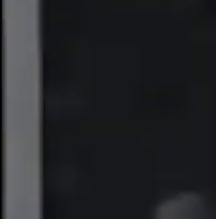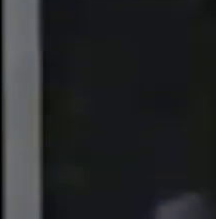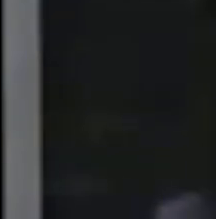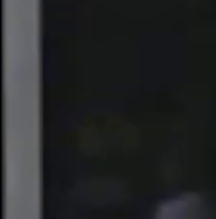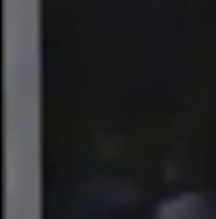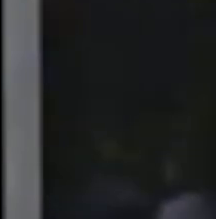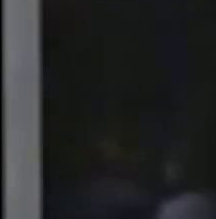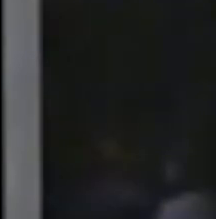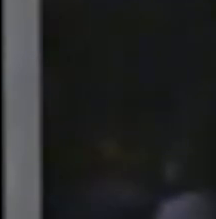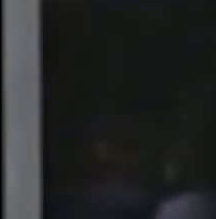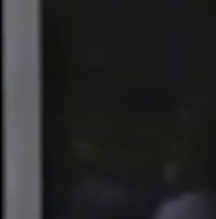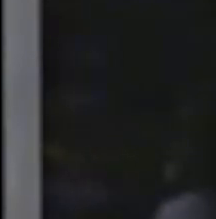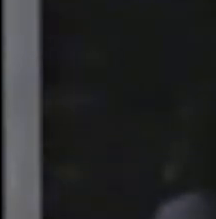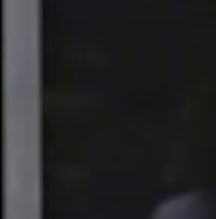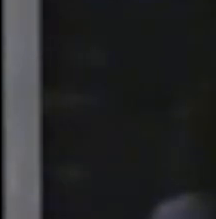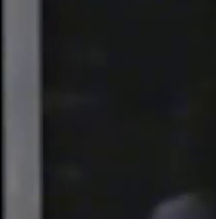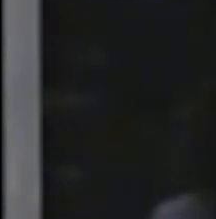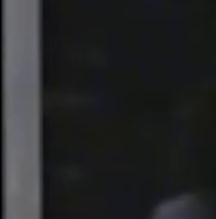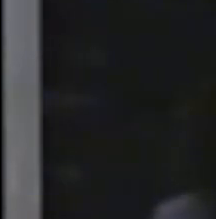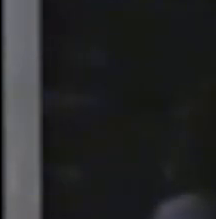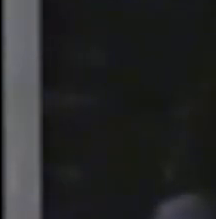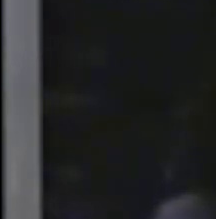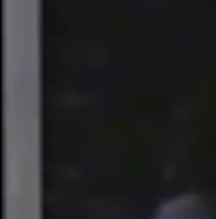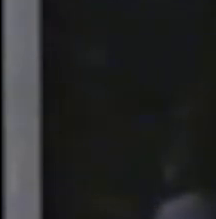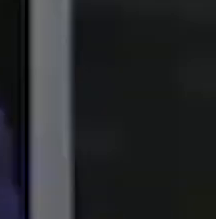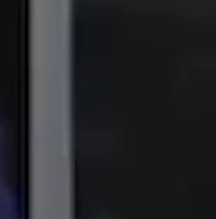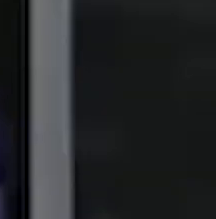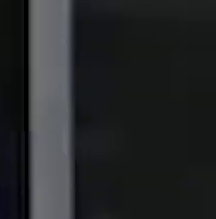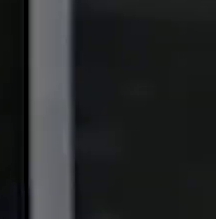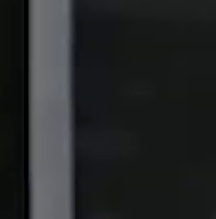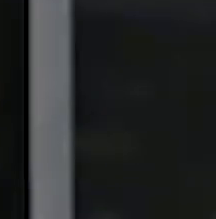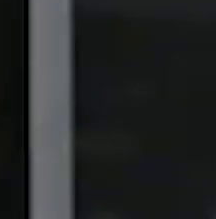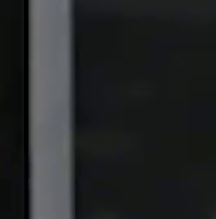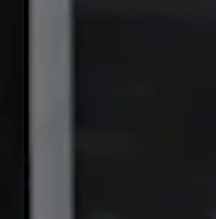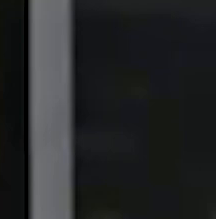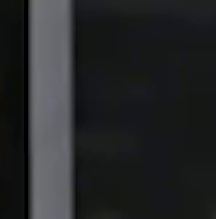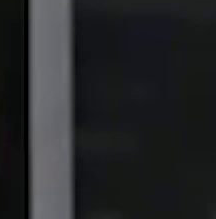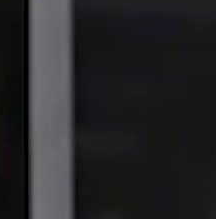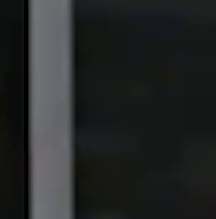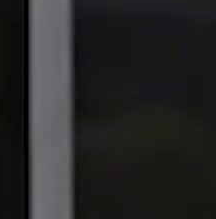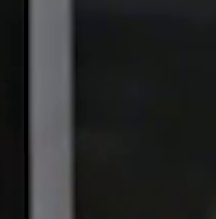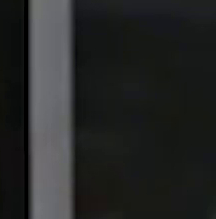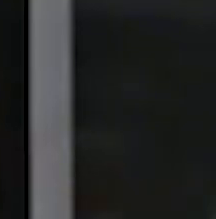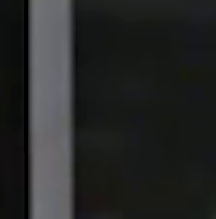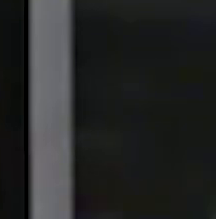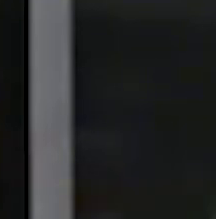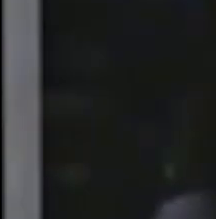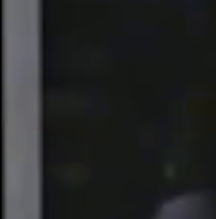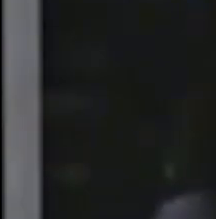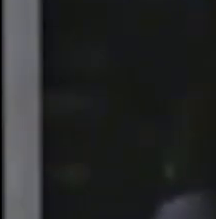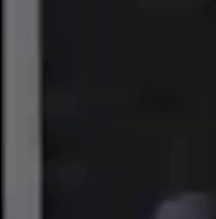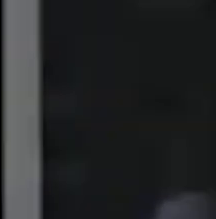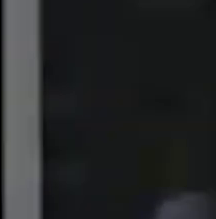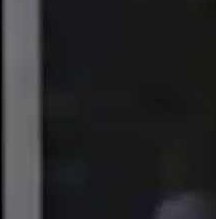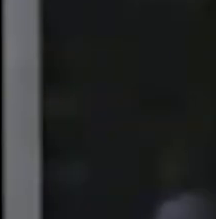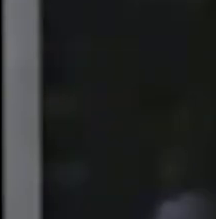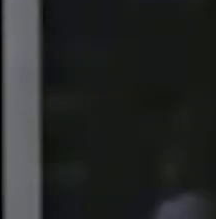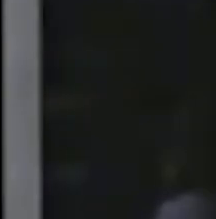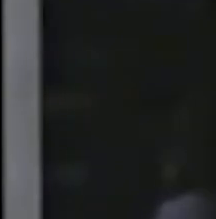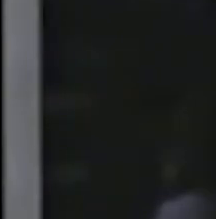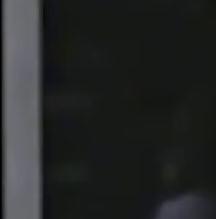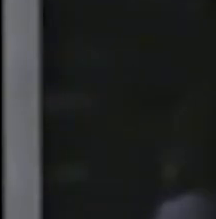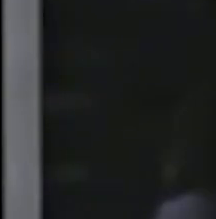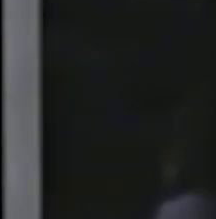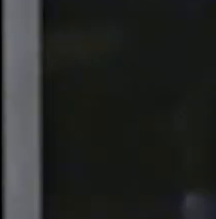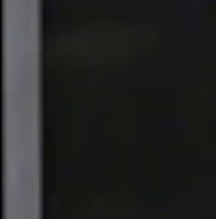Pode vir, Procurador-Geral da República. Eu não tenho medo de quem queira me investigar, porque não há nada, não há uma vírgula